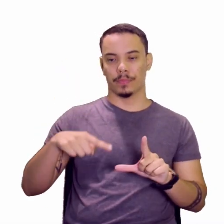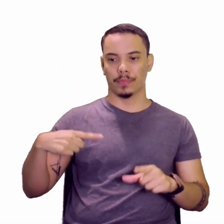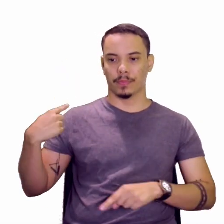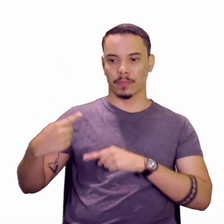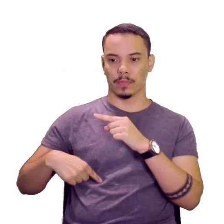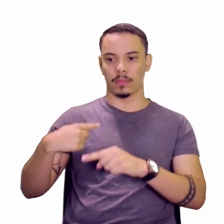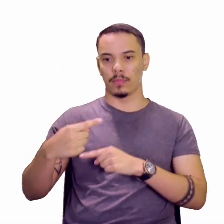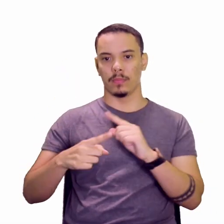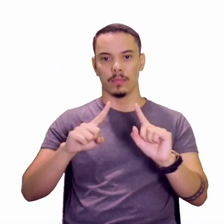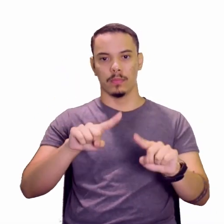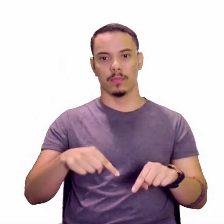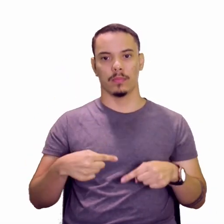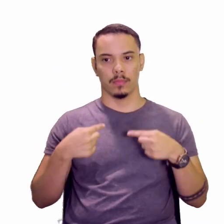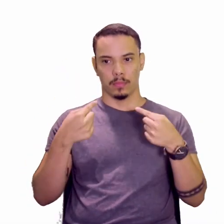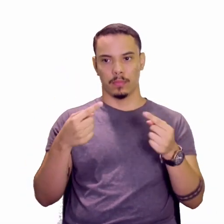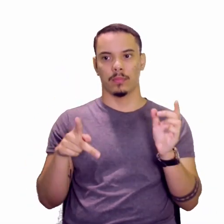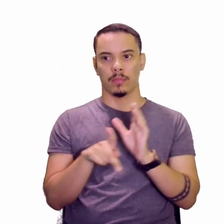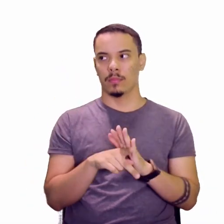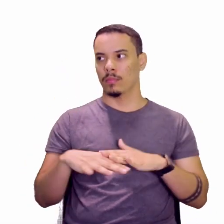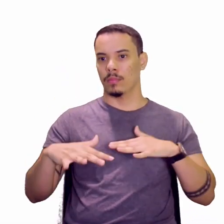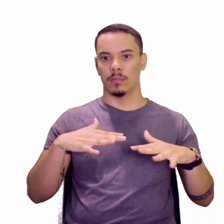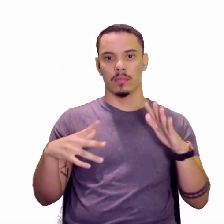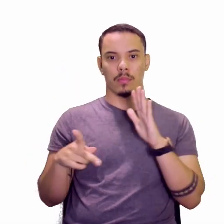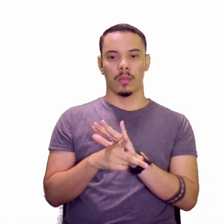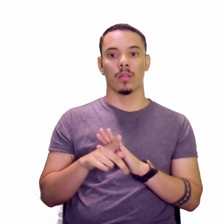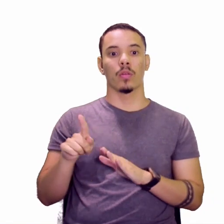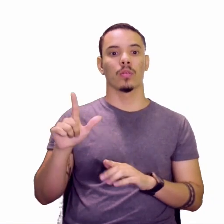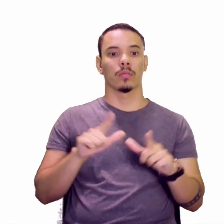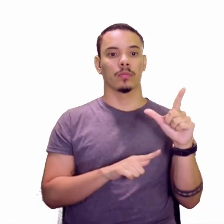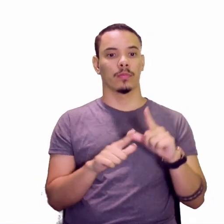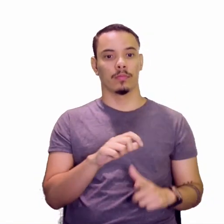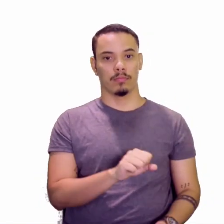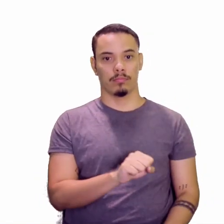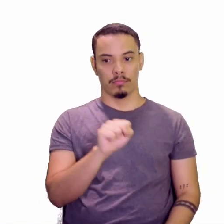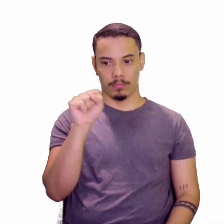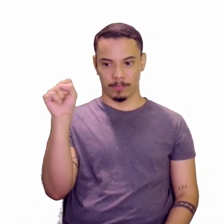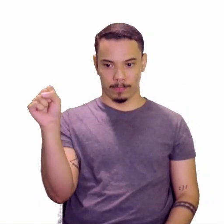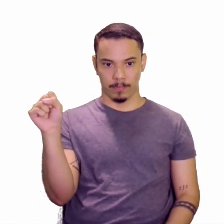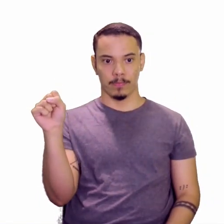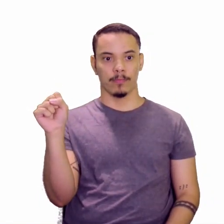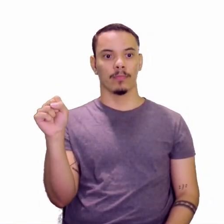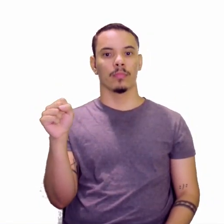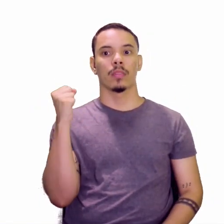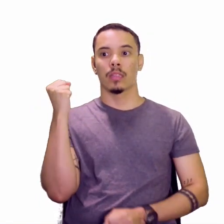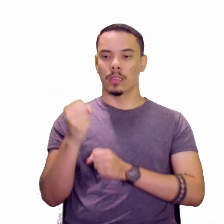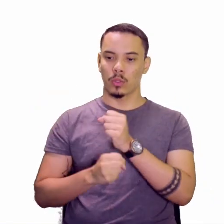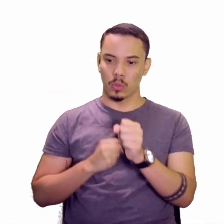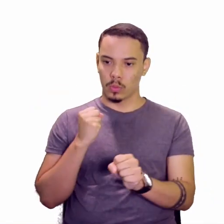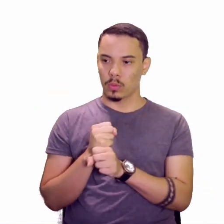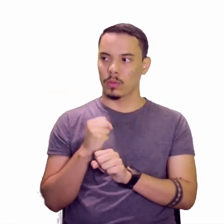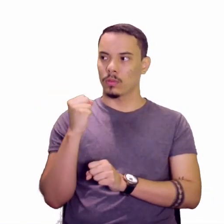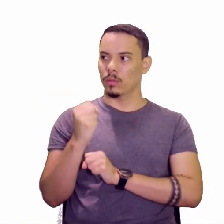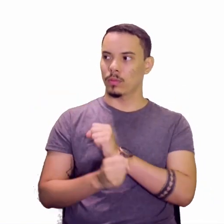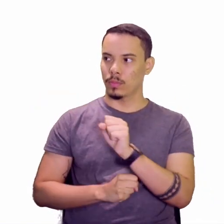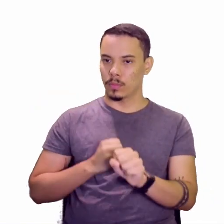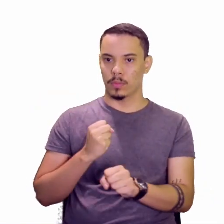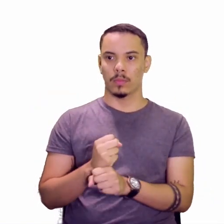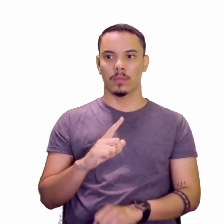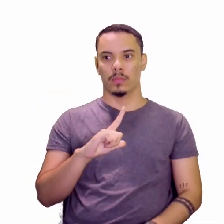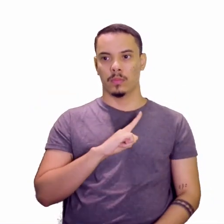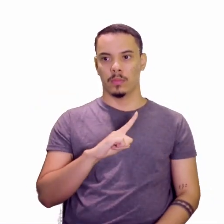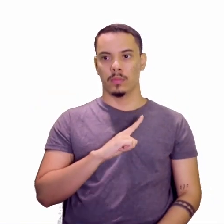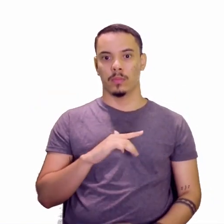trajetória do Desafio Internacional de Maratona Mountain Bike lá no Acre, tá? Então tem o Acre Race todo ano, esse ano vai ter também. O percurso